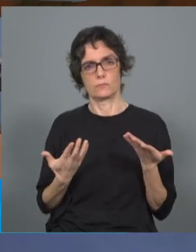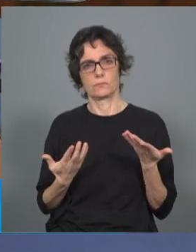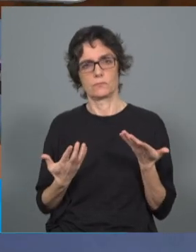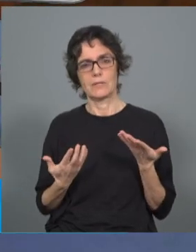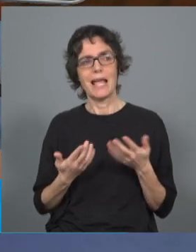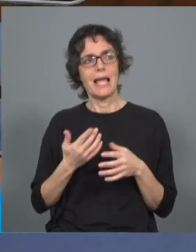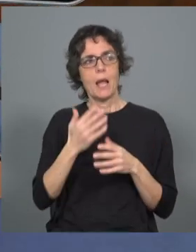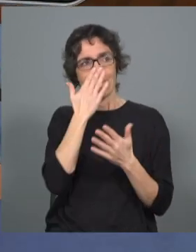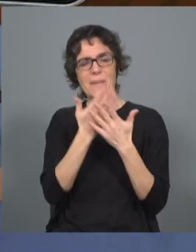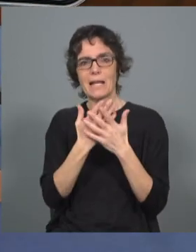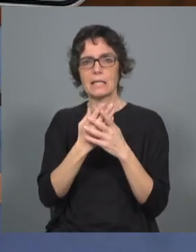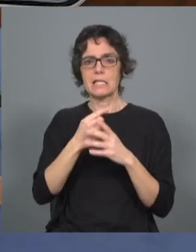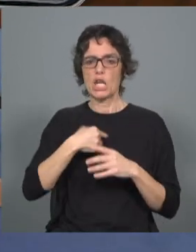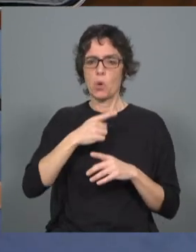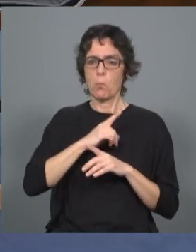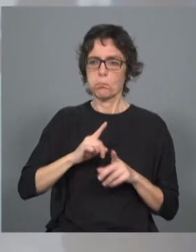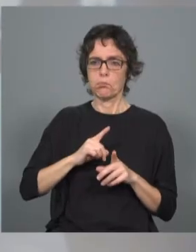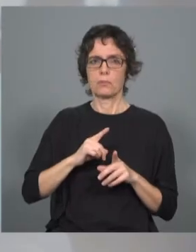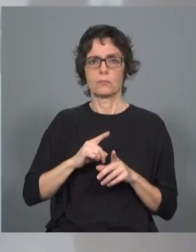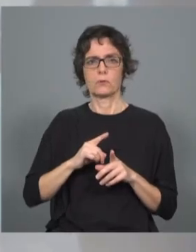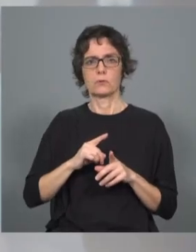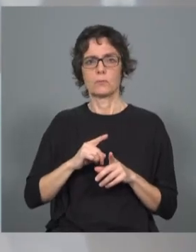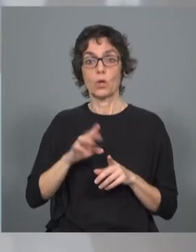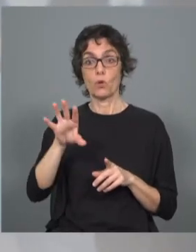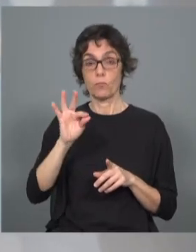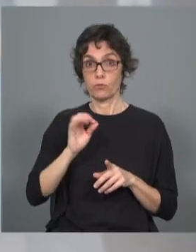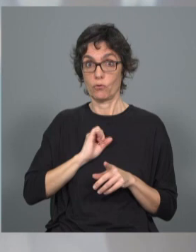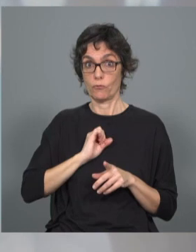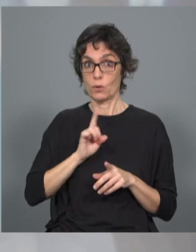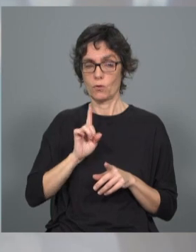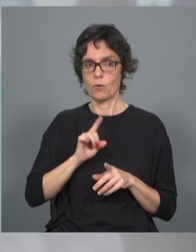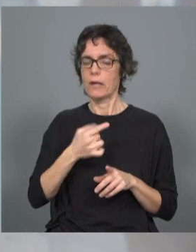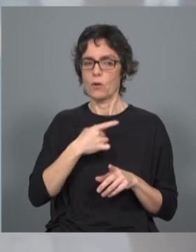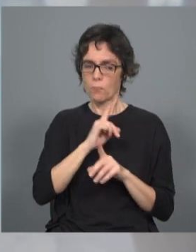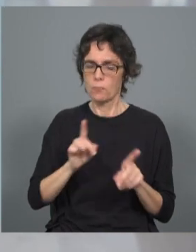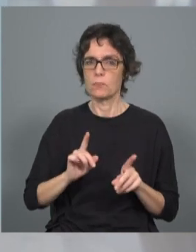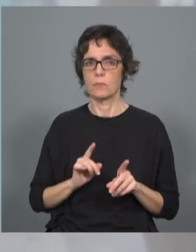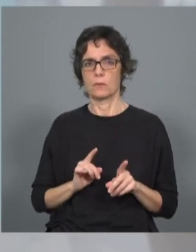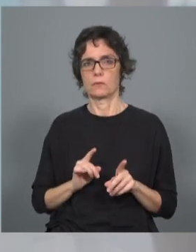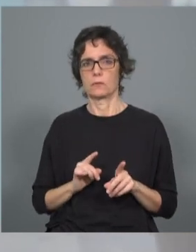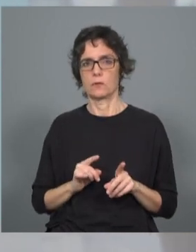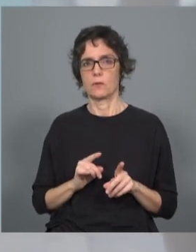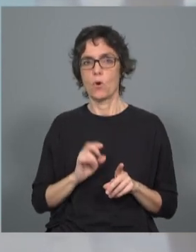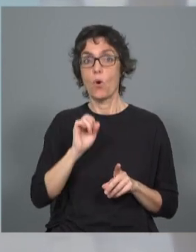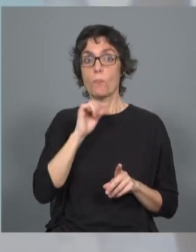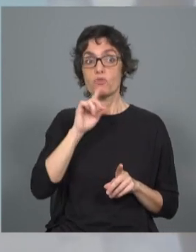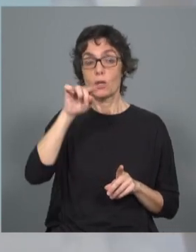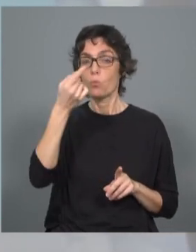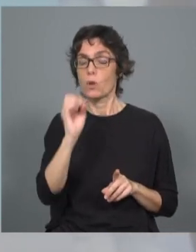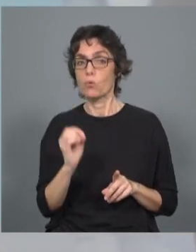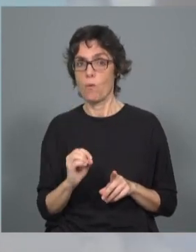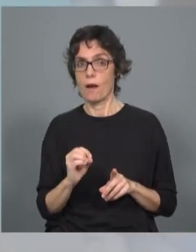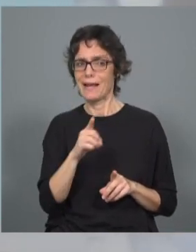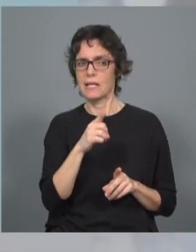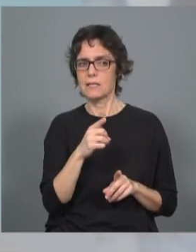poder. De não poder. Não é uma opção minha, é não poder, não é? E não haver alternativa, não haver caminho, não é?